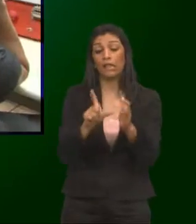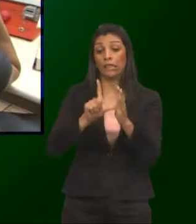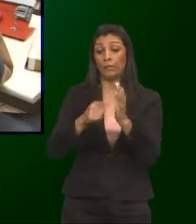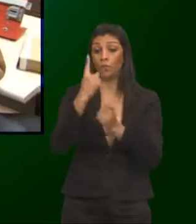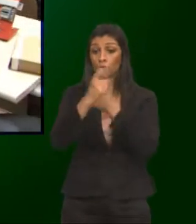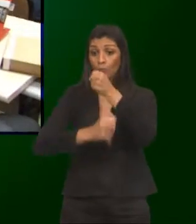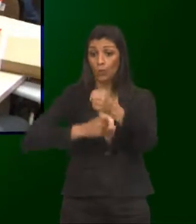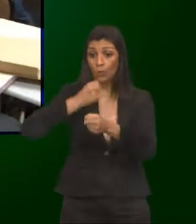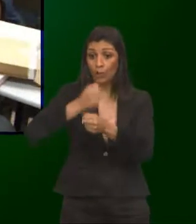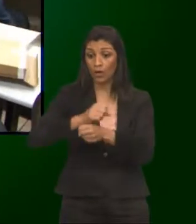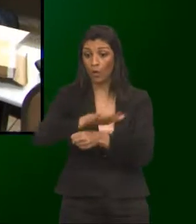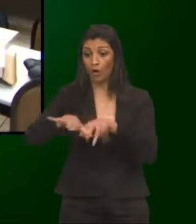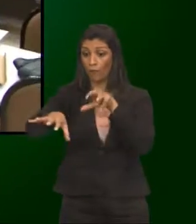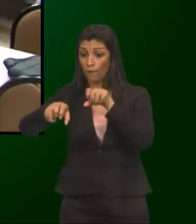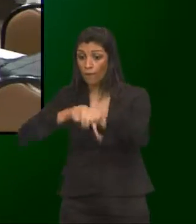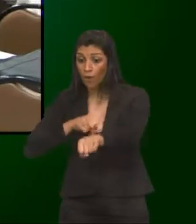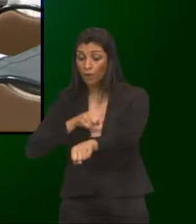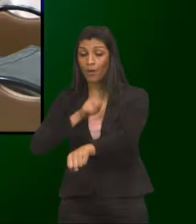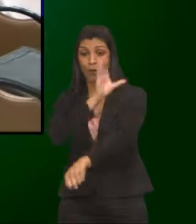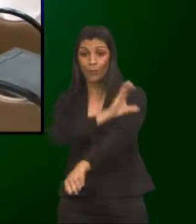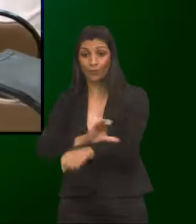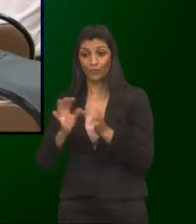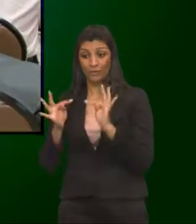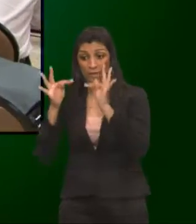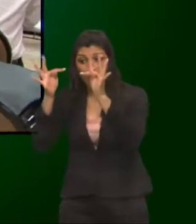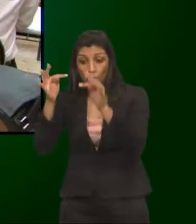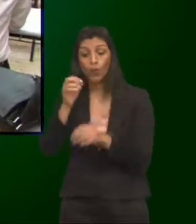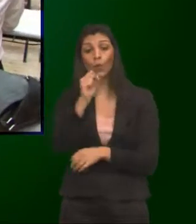Um ano após concluírem os cursos técnicos,